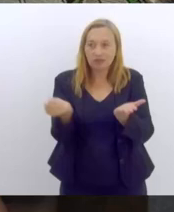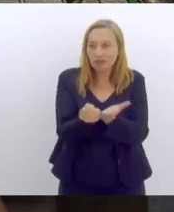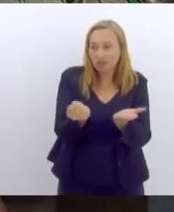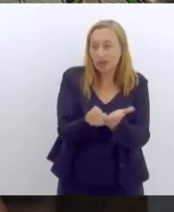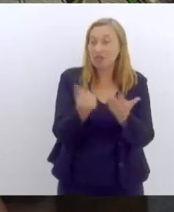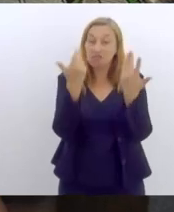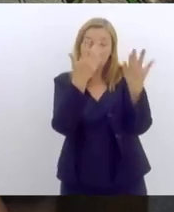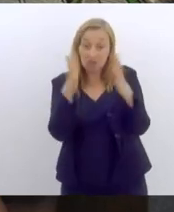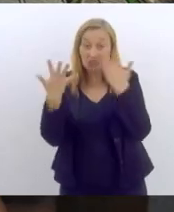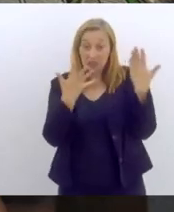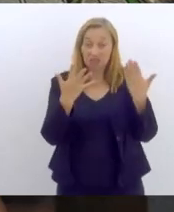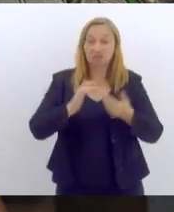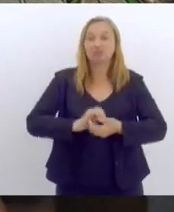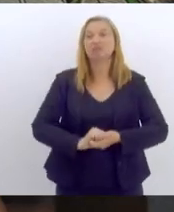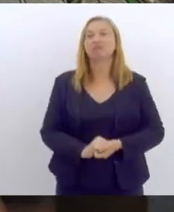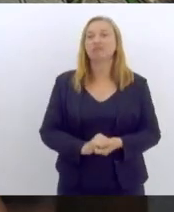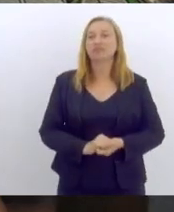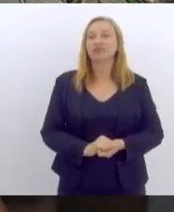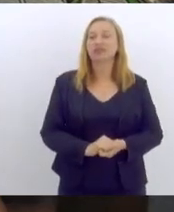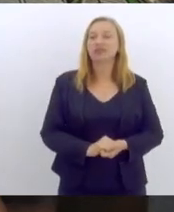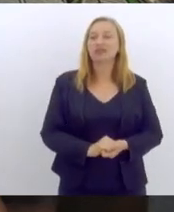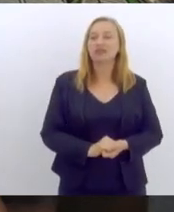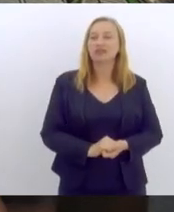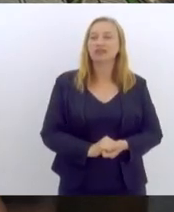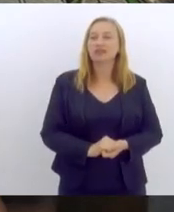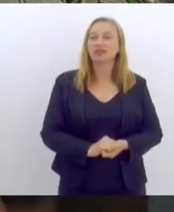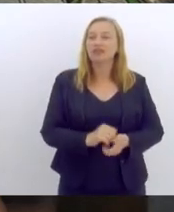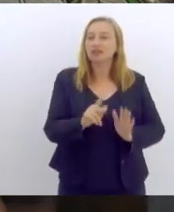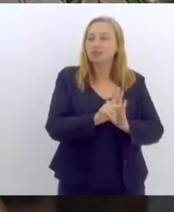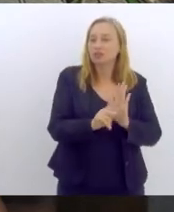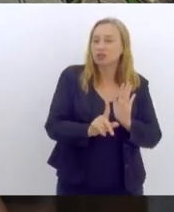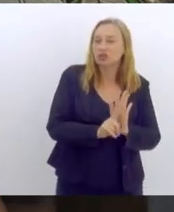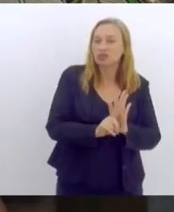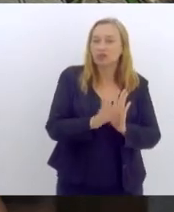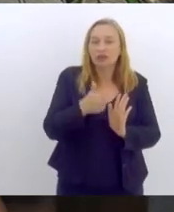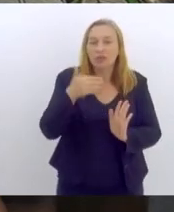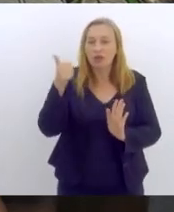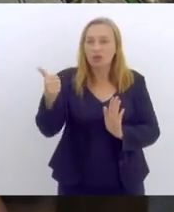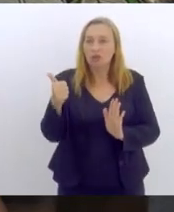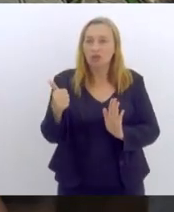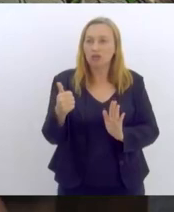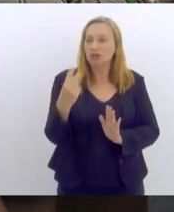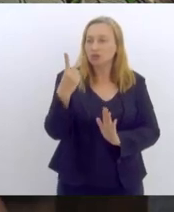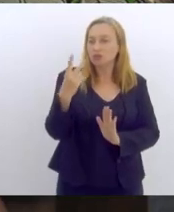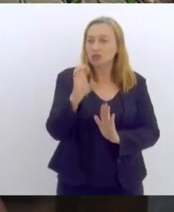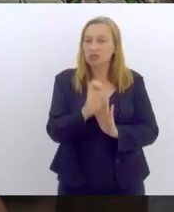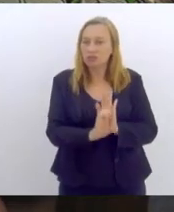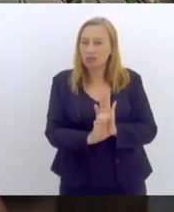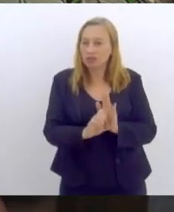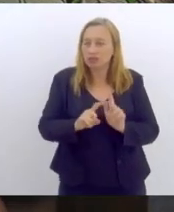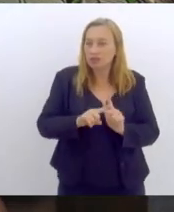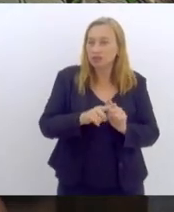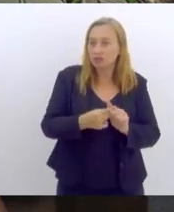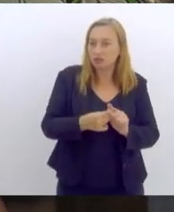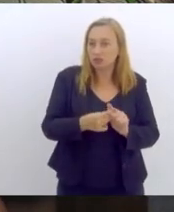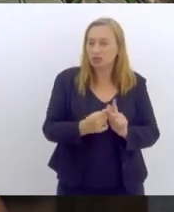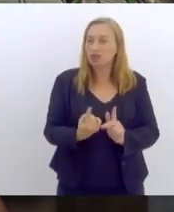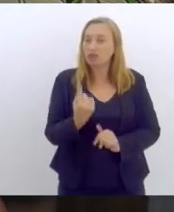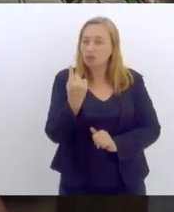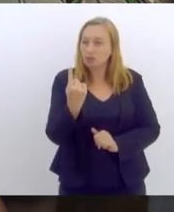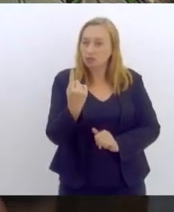Quero parabenizá-lo. Para esse projeto ficar mais amplo, nós fizemos duas emendas modificativas e uma